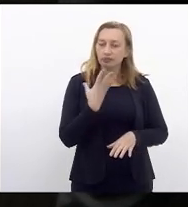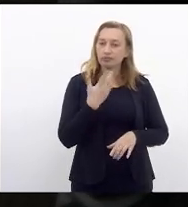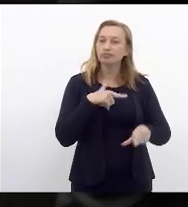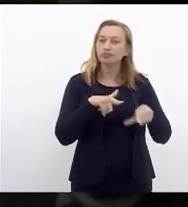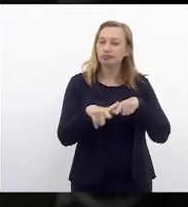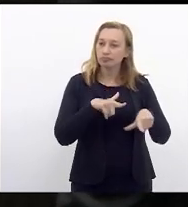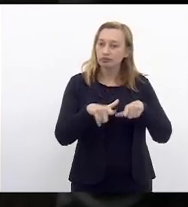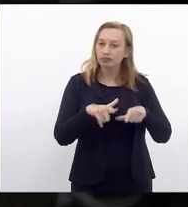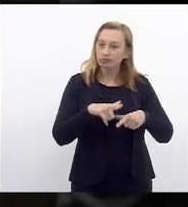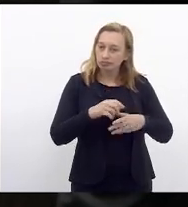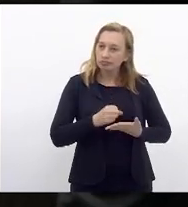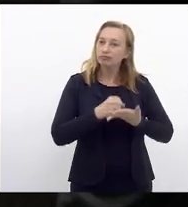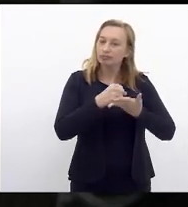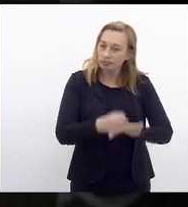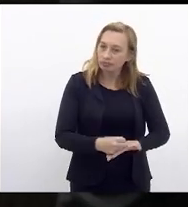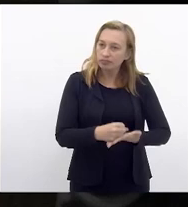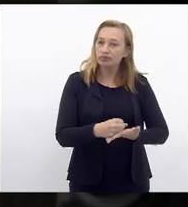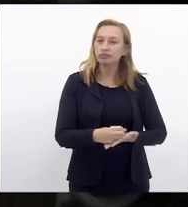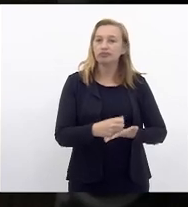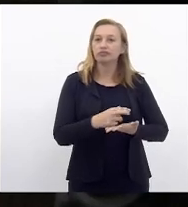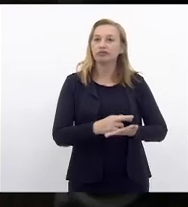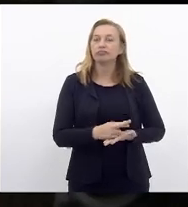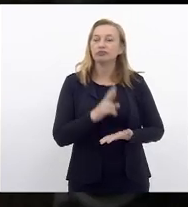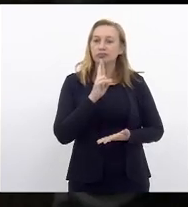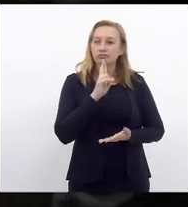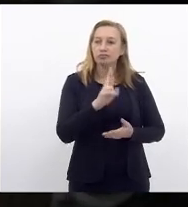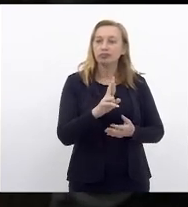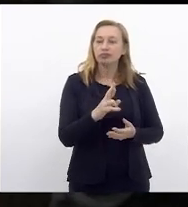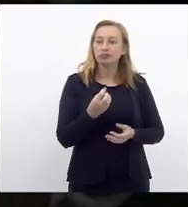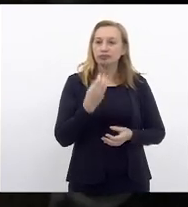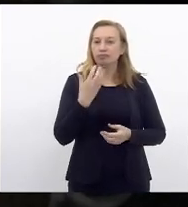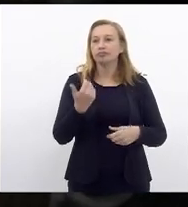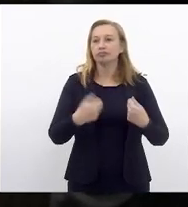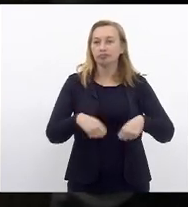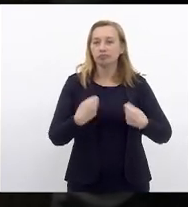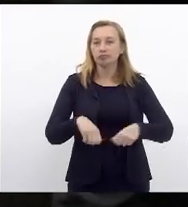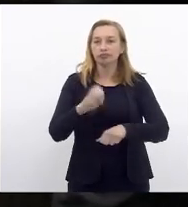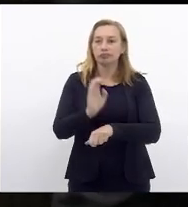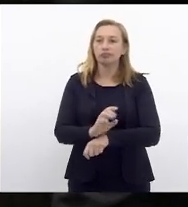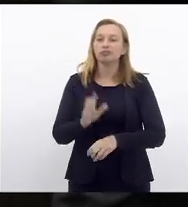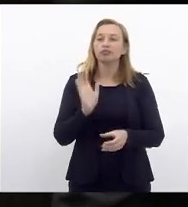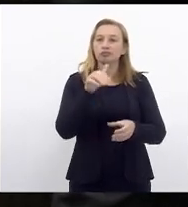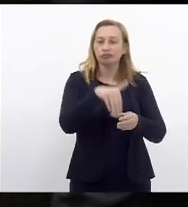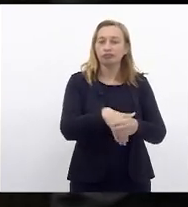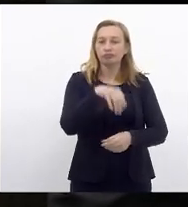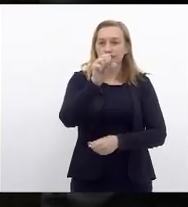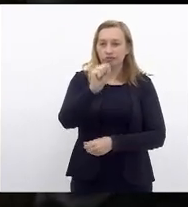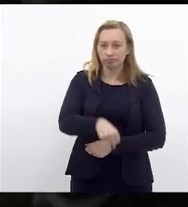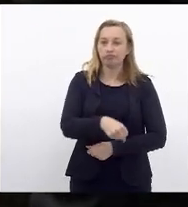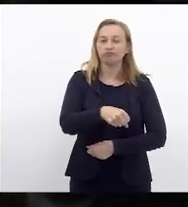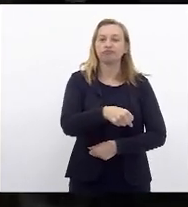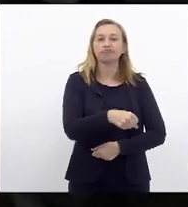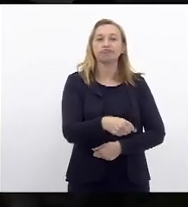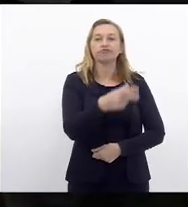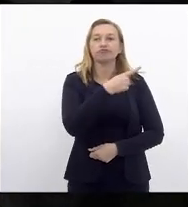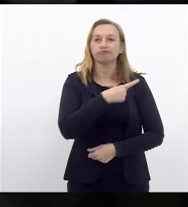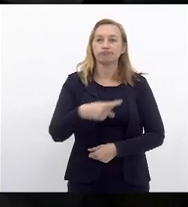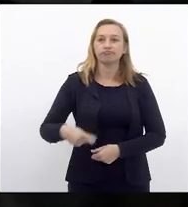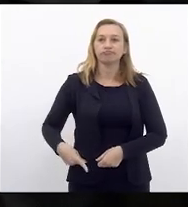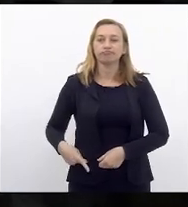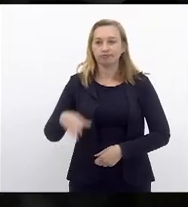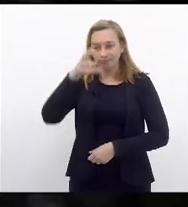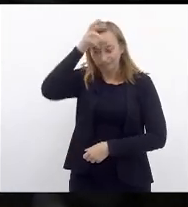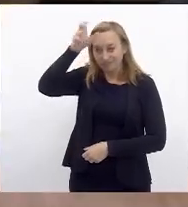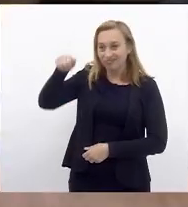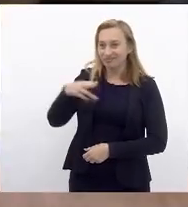muito afinco e vão corresponder à necessidade do Estado. Por isso que eu voto sim, presidente